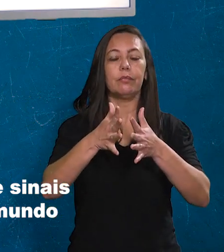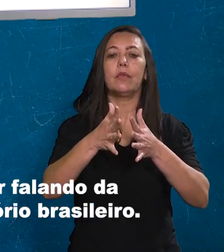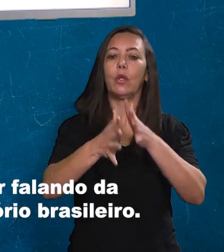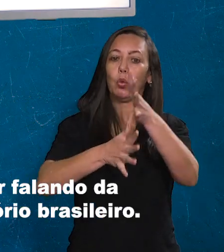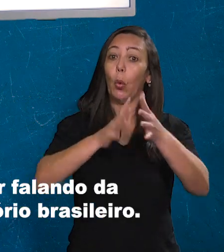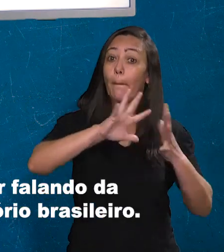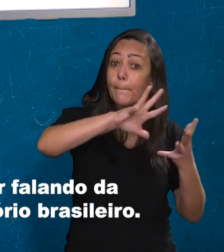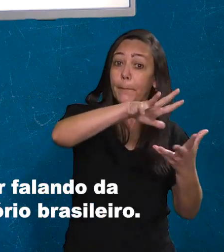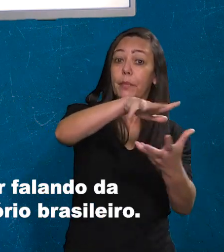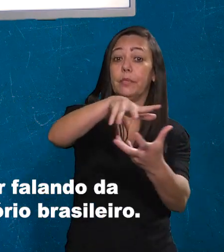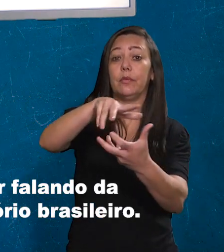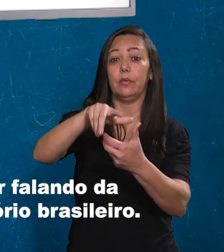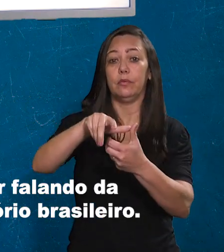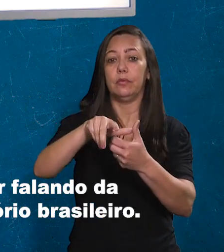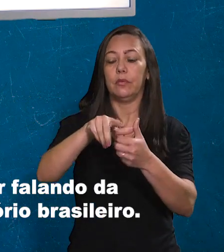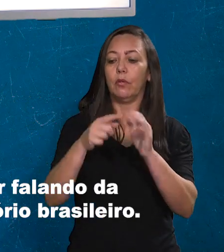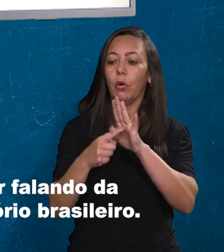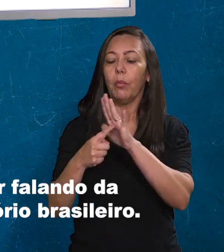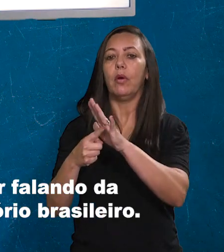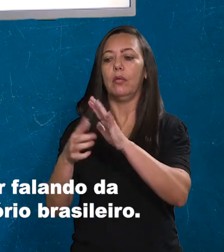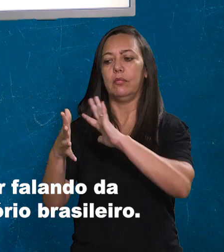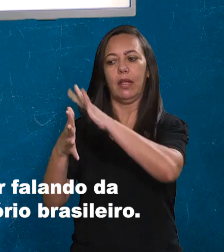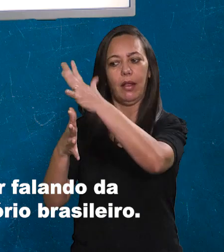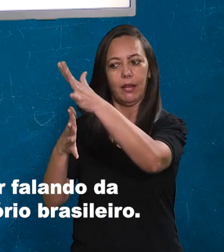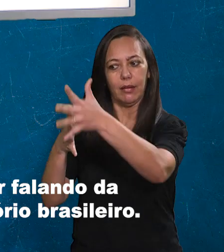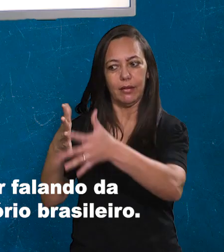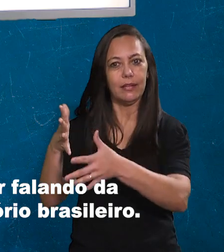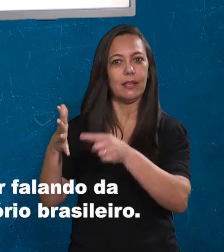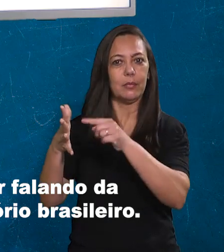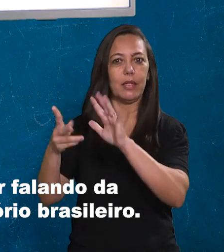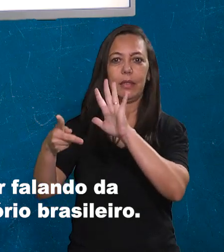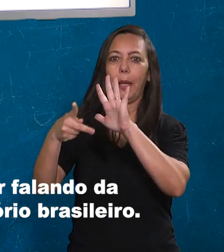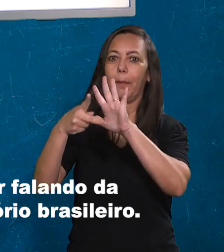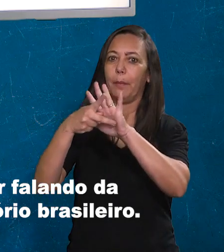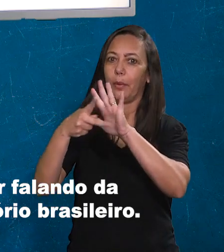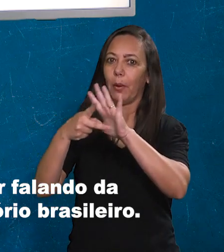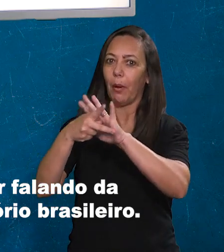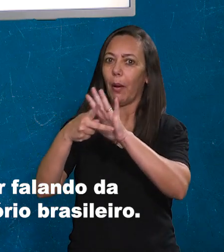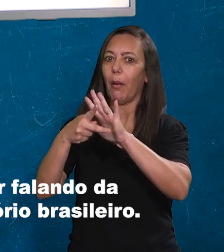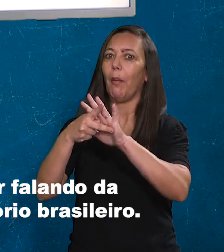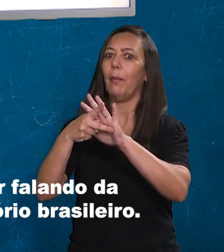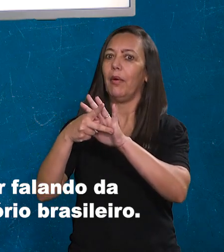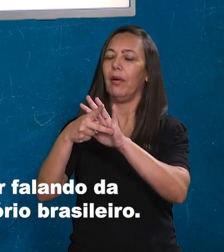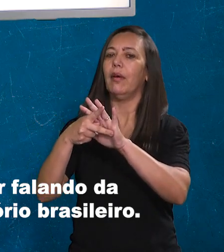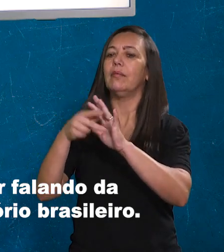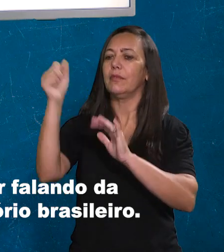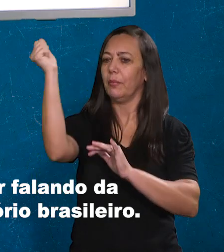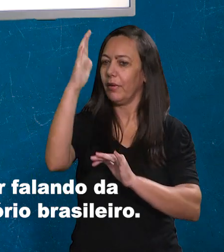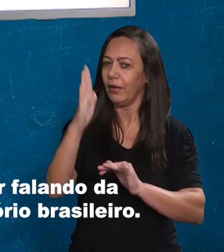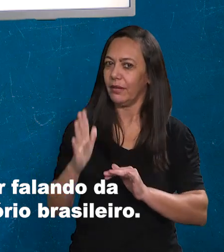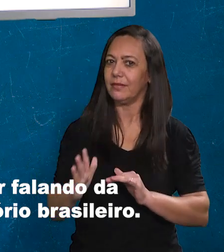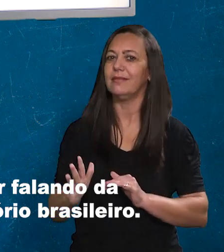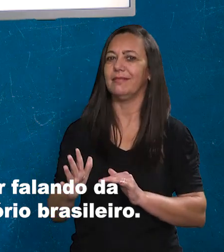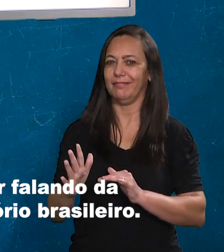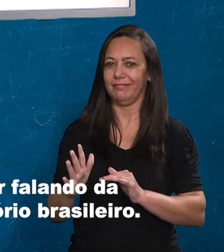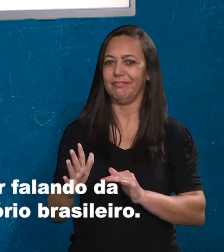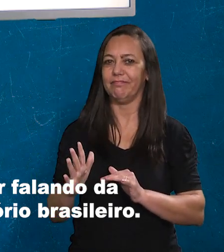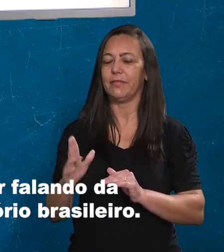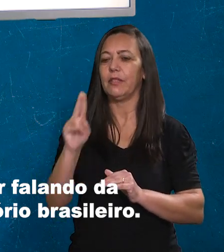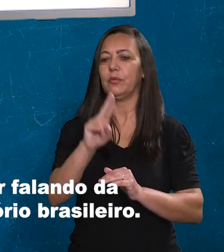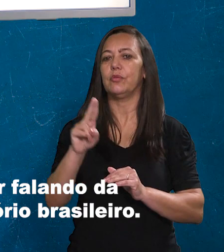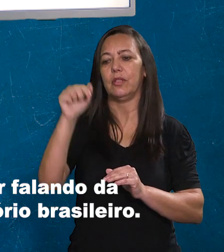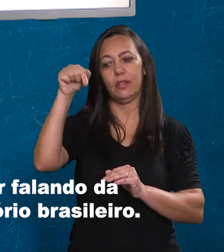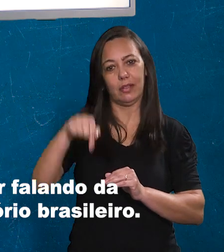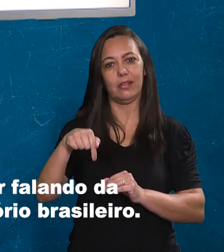no mundo. E quando eu estiver falando da Libras, eu vou estar falando da língua brasileira de sinais, utilizada